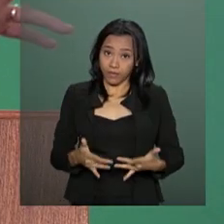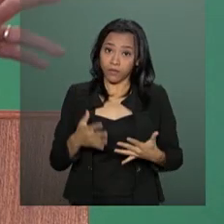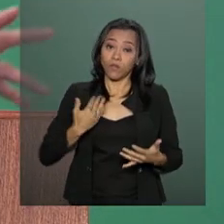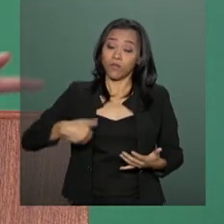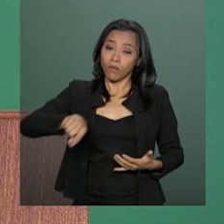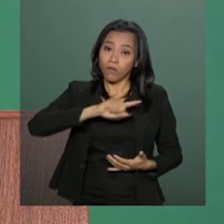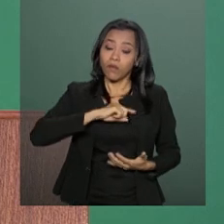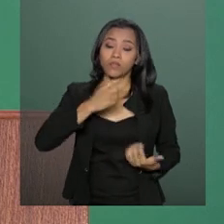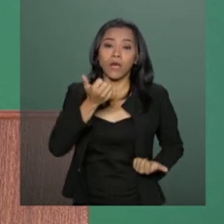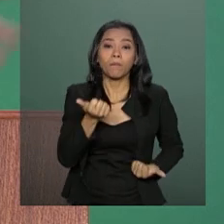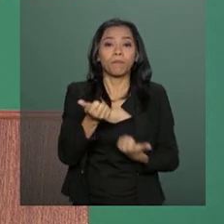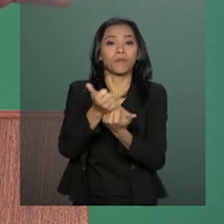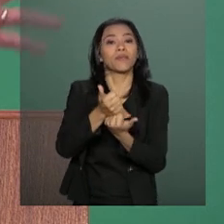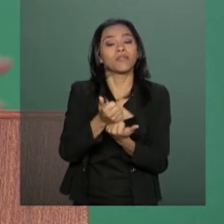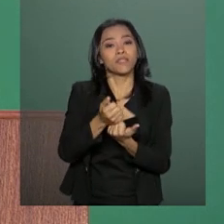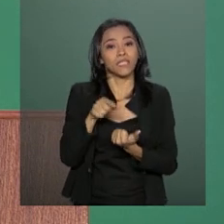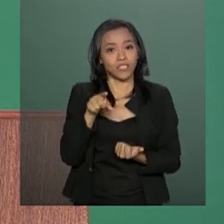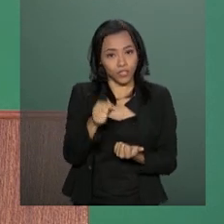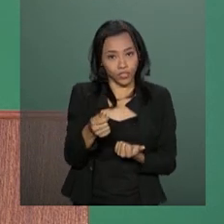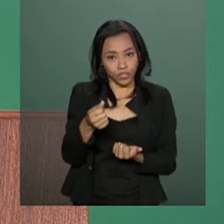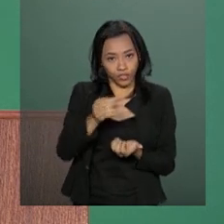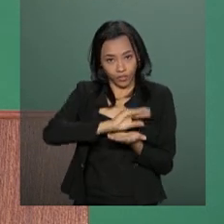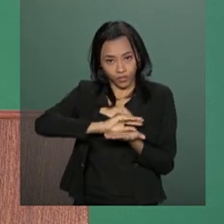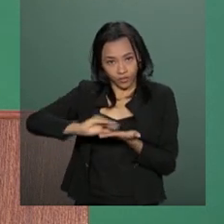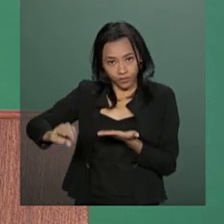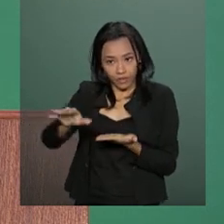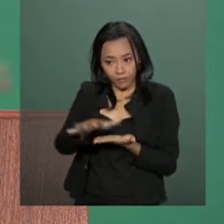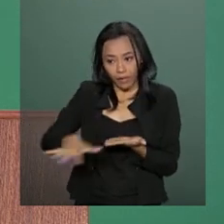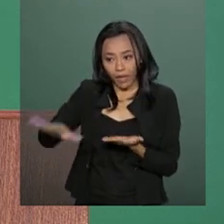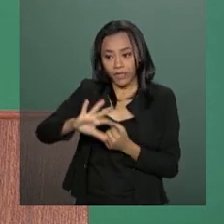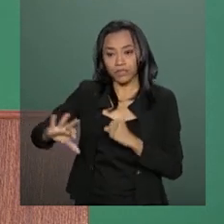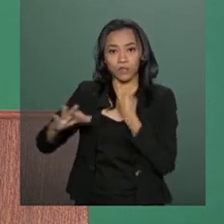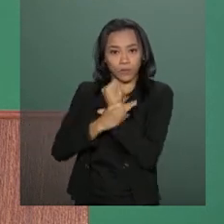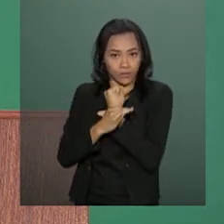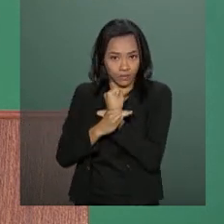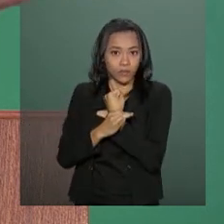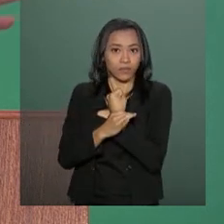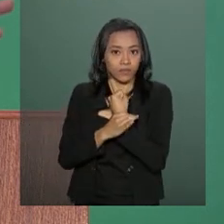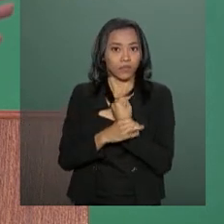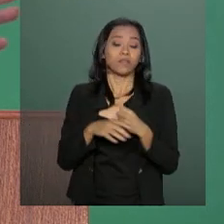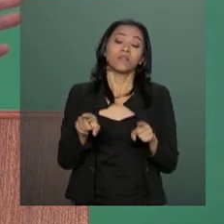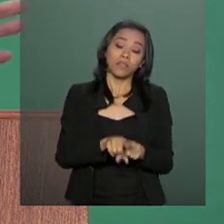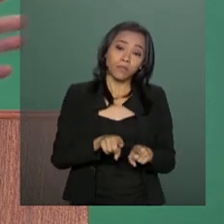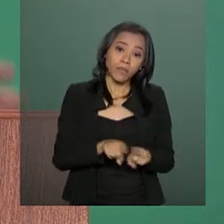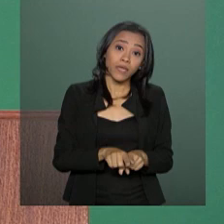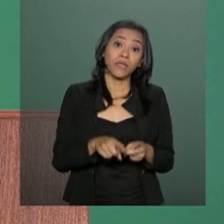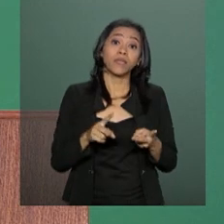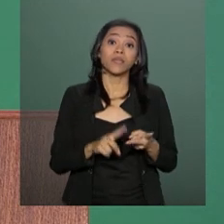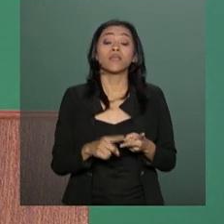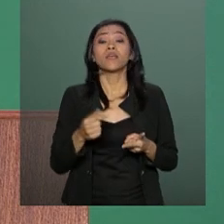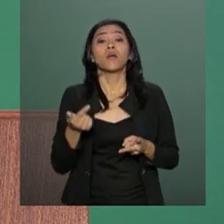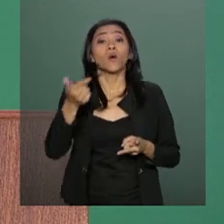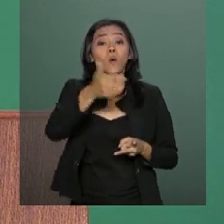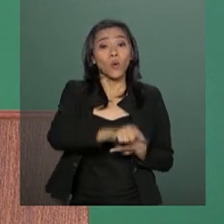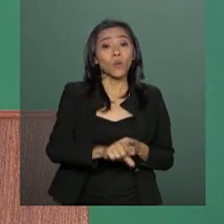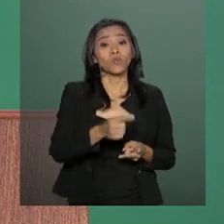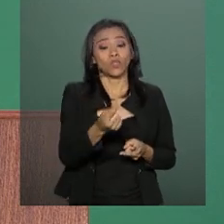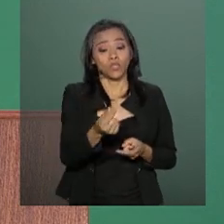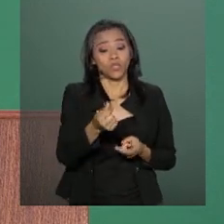apanhando estas verbas que vão para a segurança pública sem desmerecer as verbas que vão para